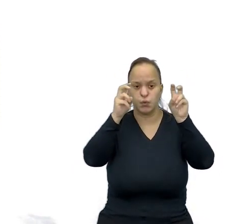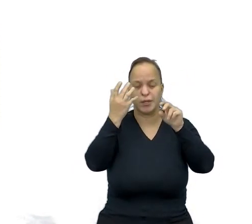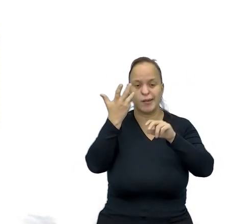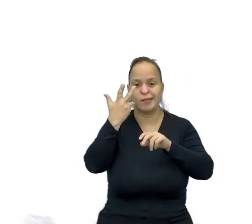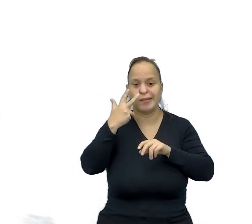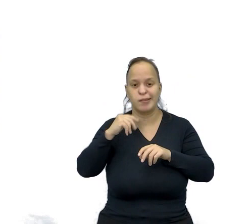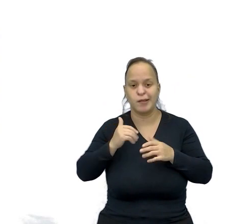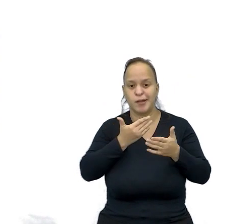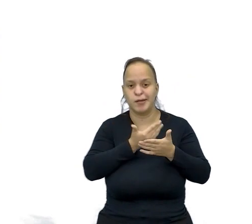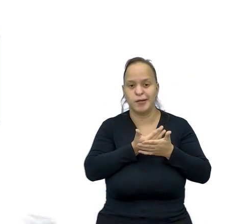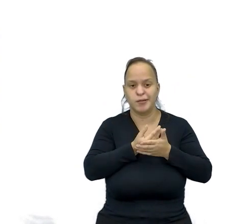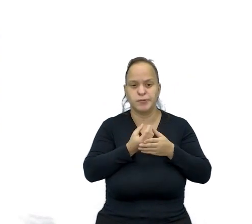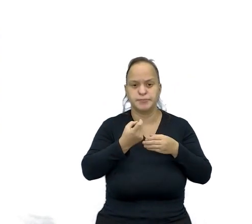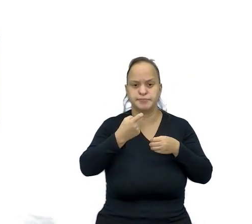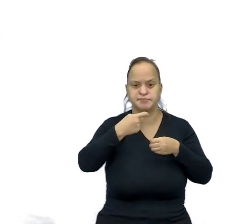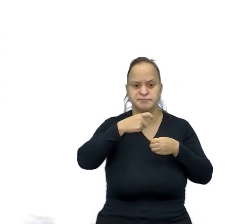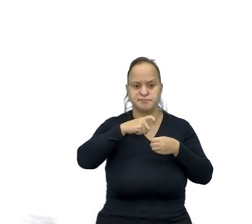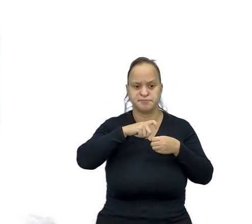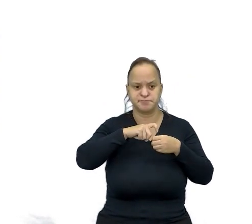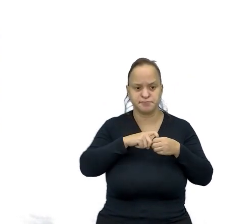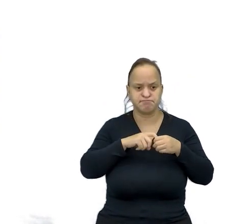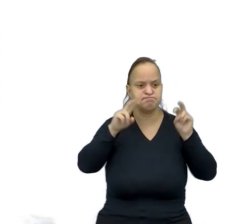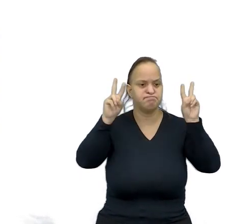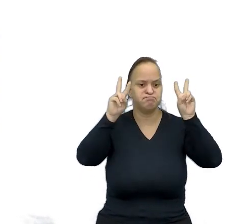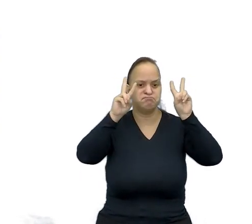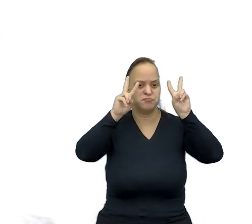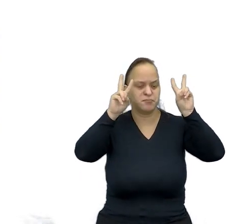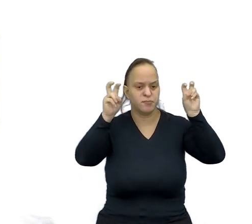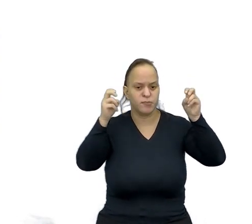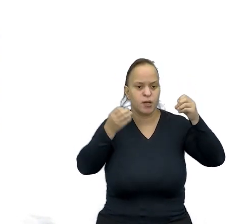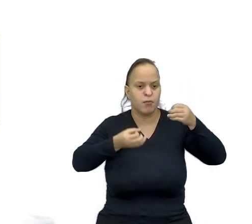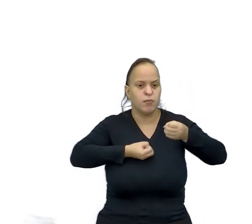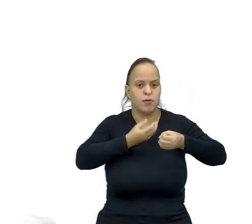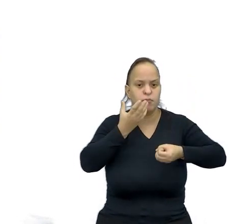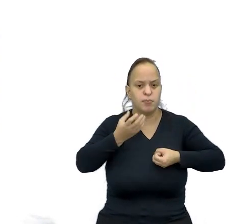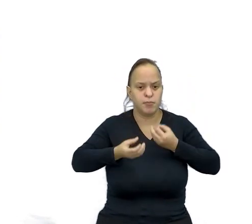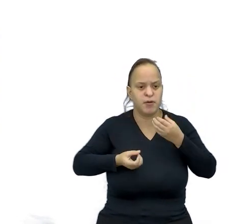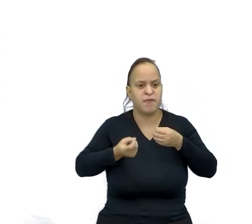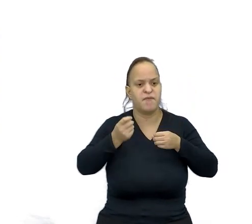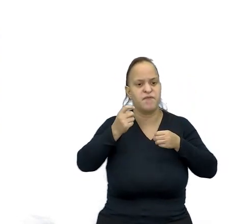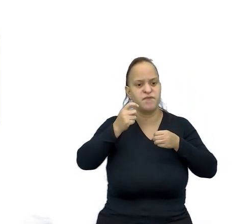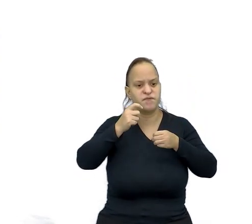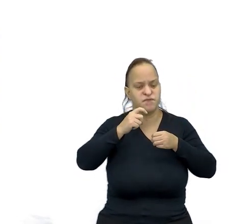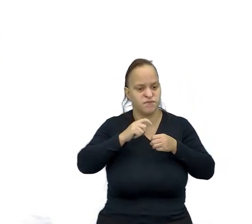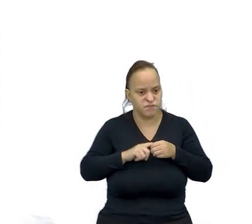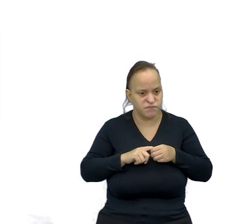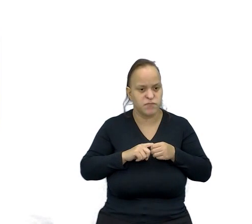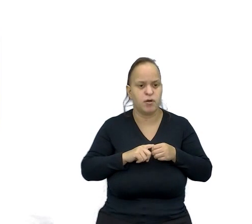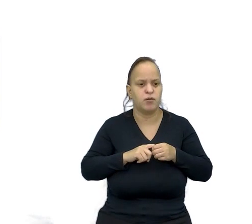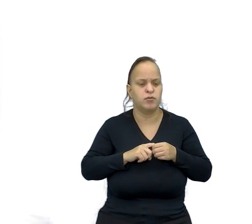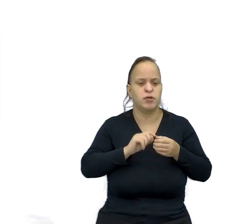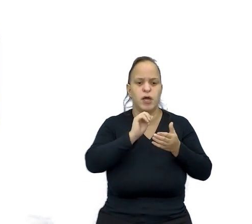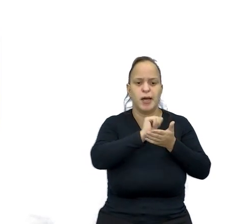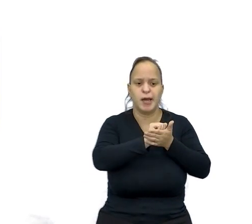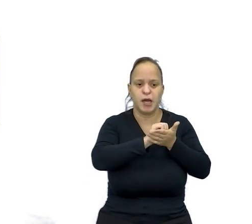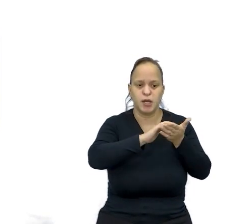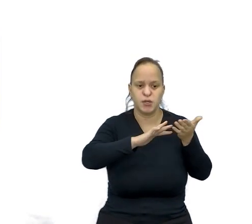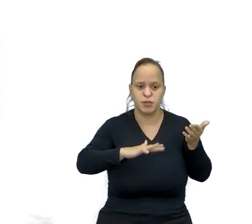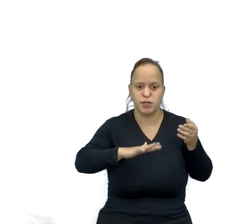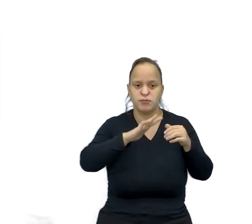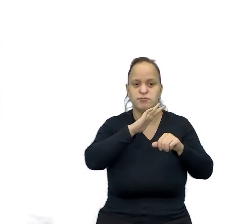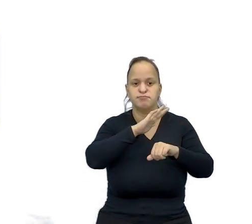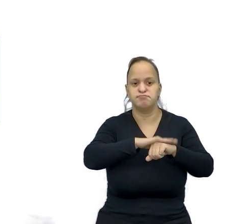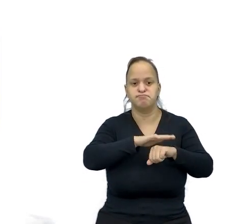anterior, a retomada de temáticas e relato pessoal, resolução das atividades